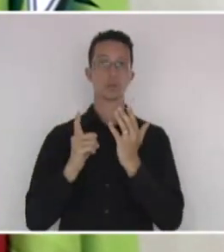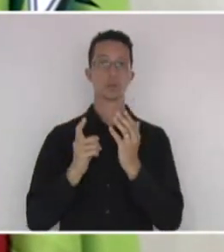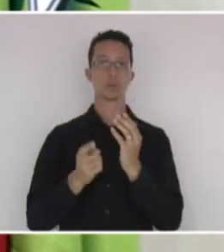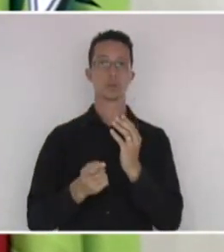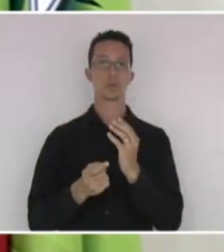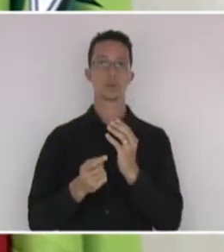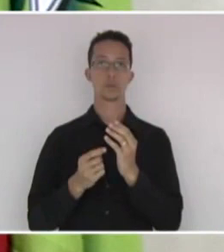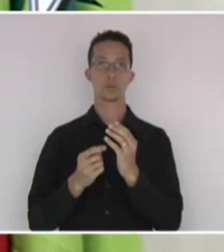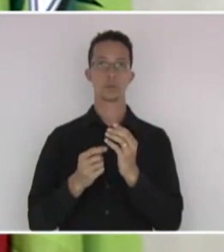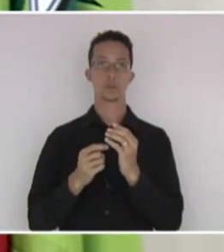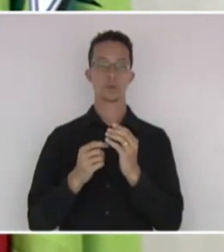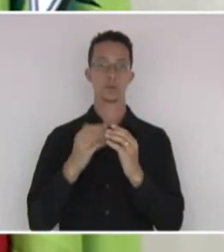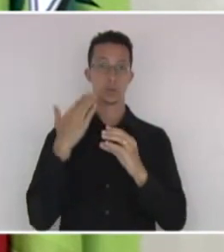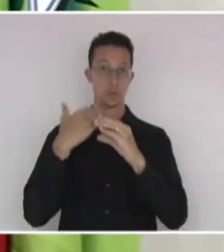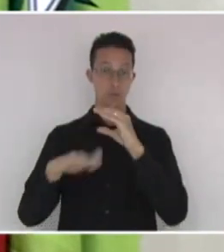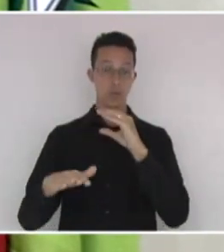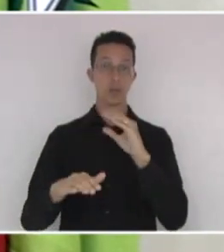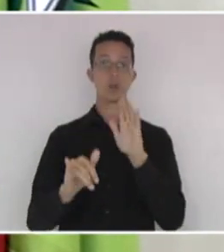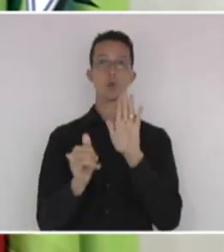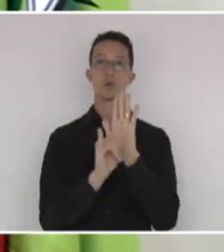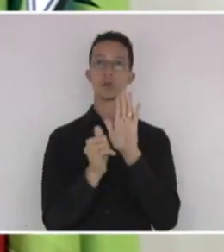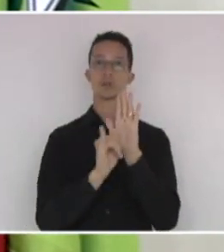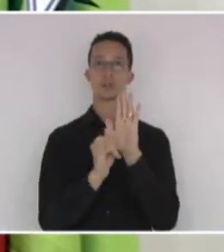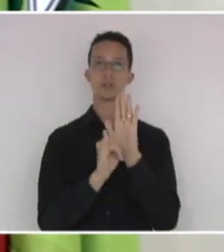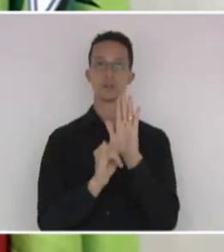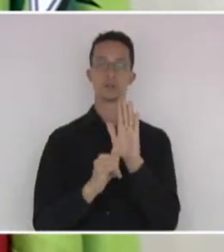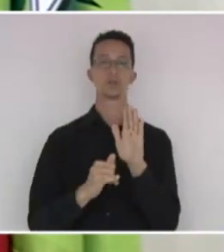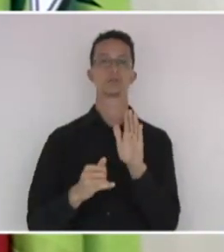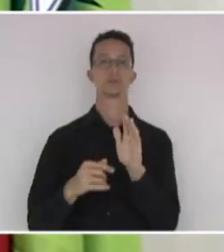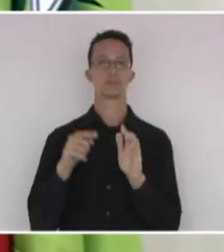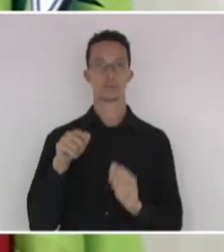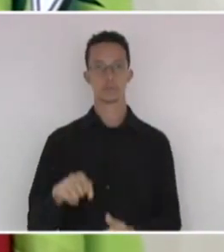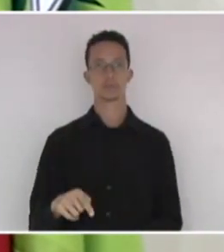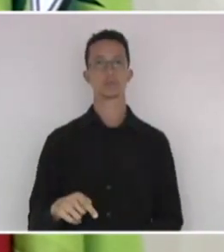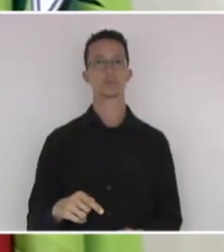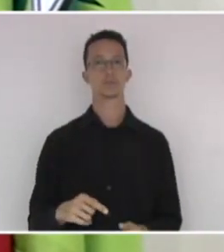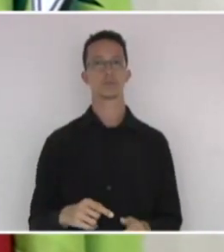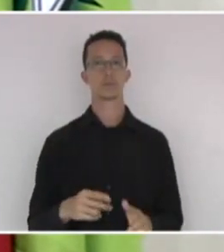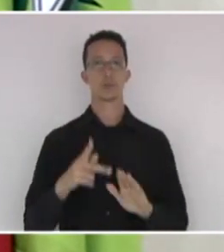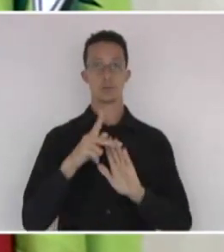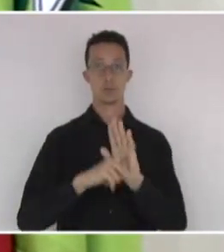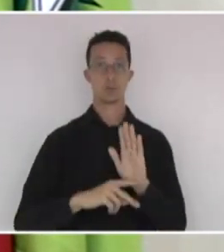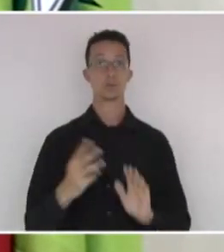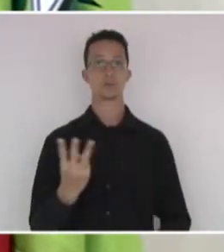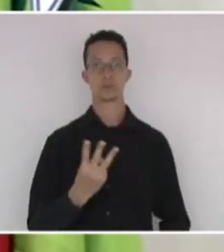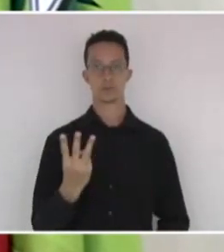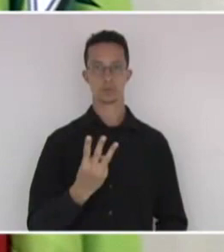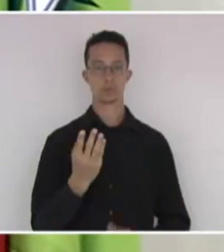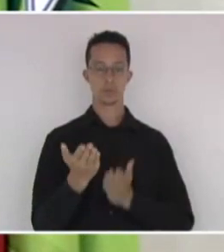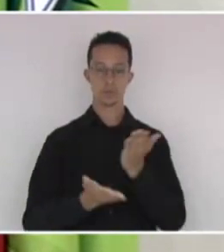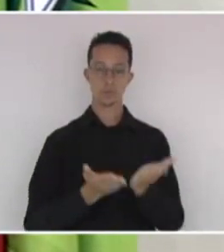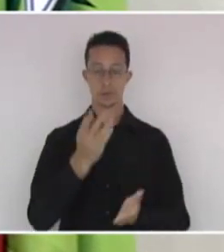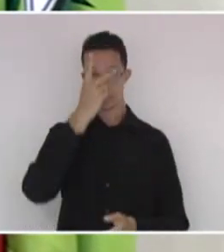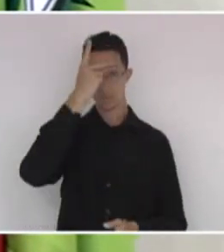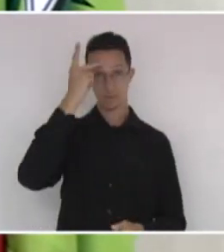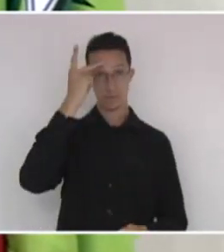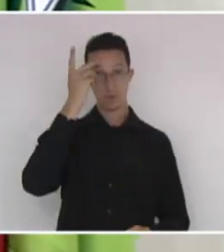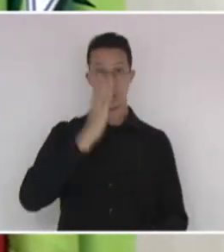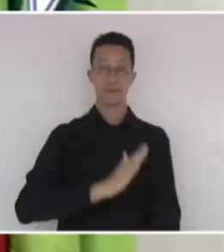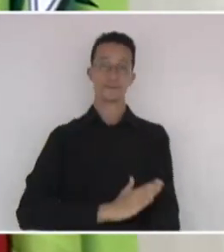programa Reviver 3, programa terapêutico, para atendimento de dependentes químicos, com, no mínimo,